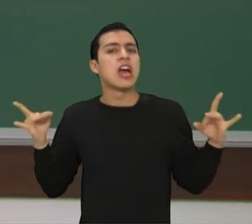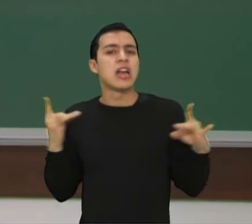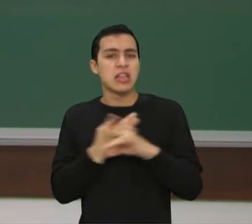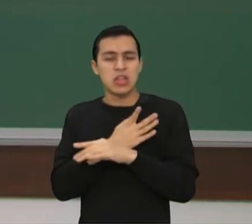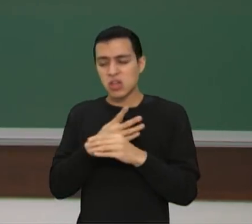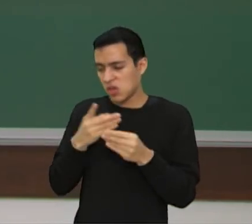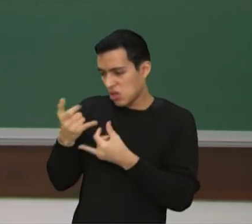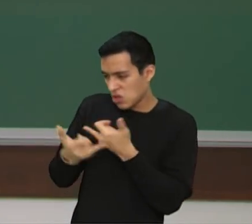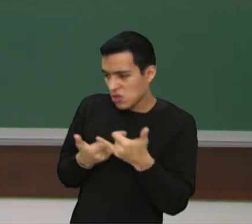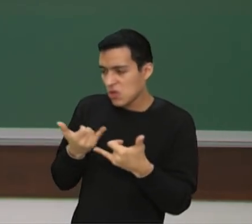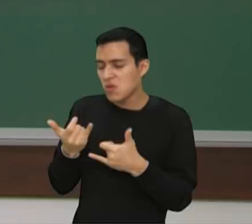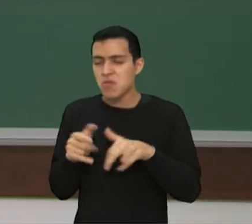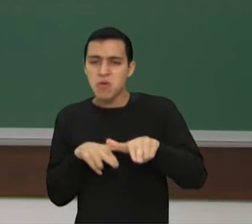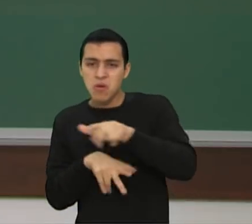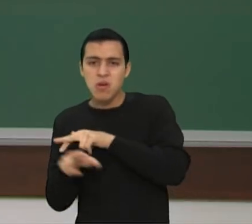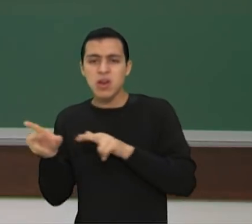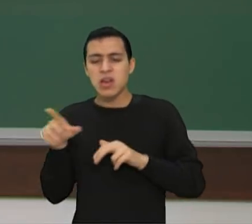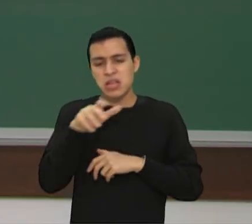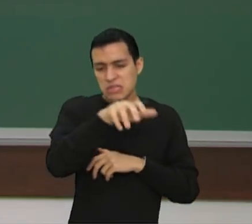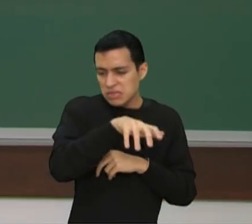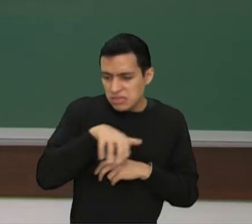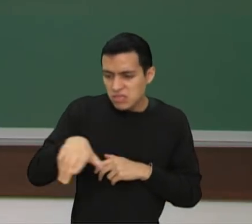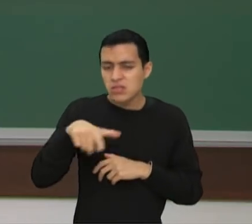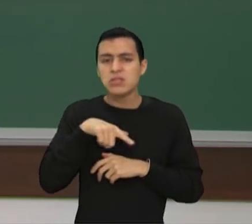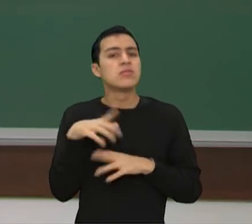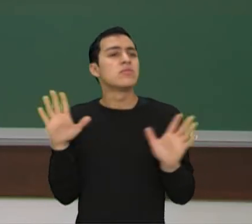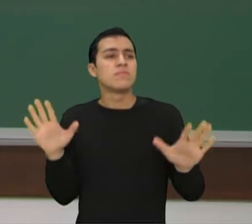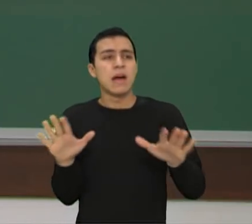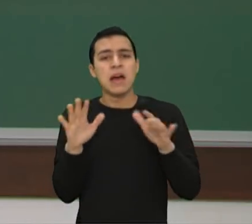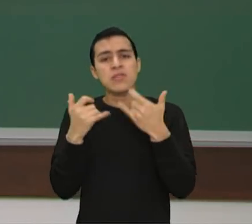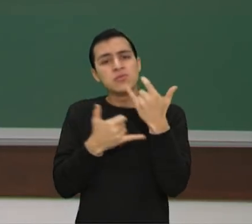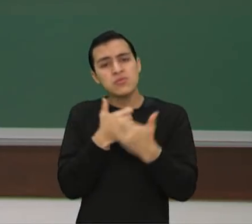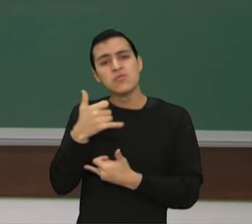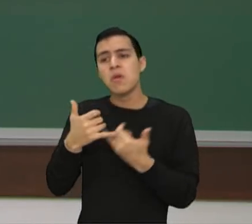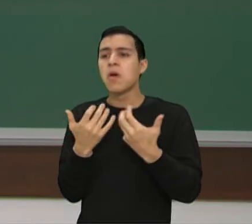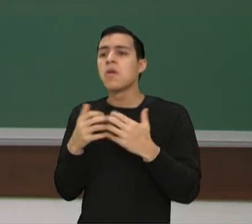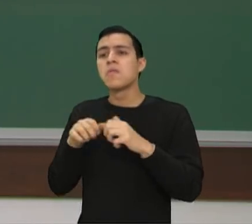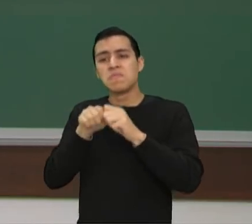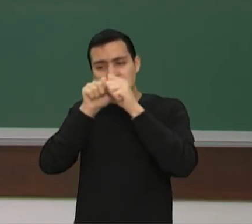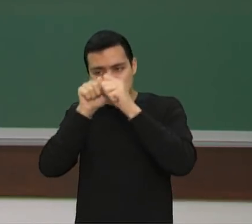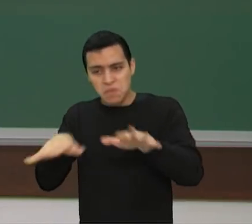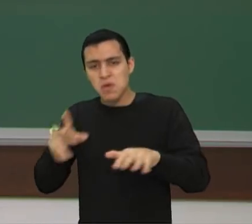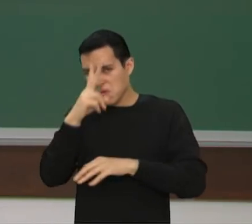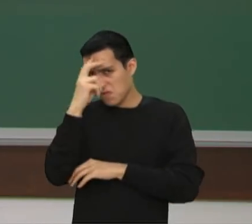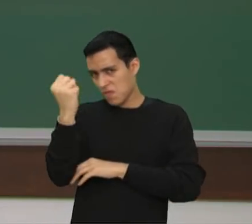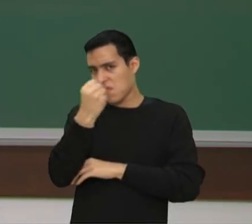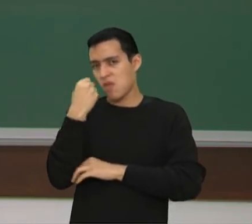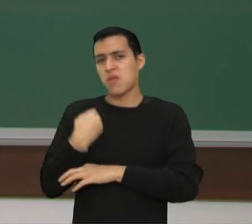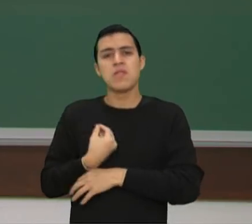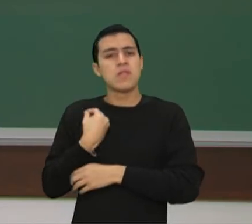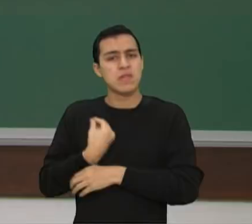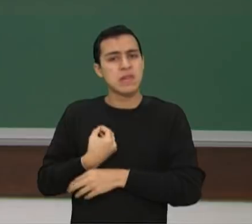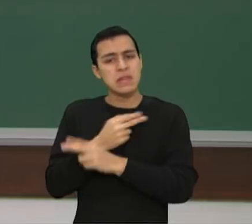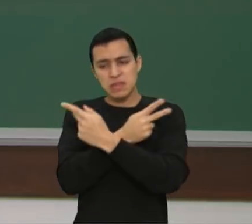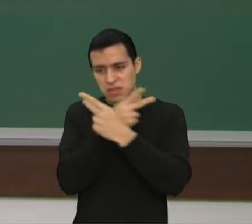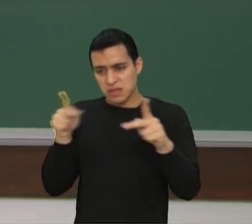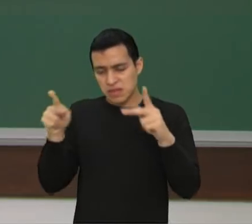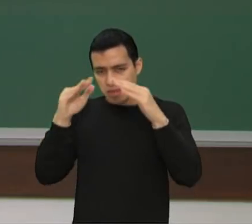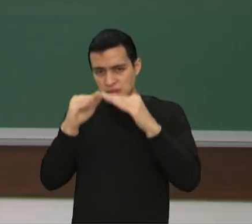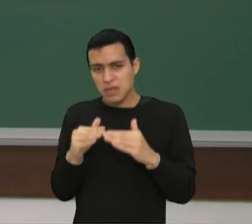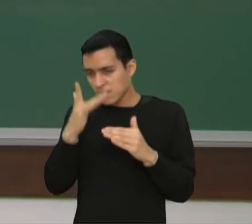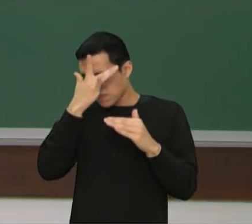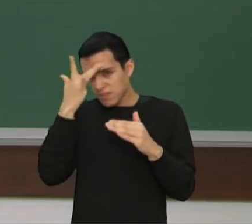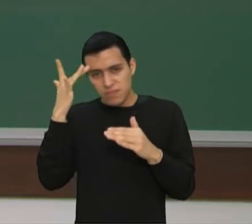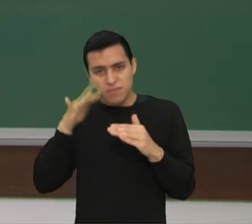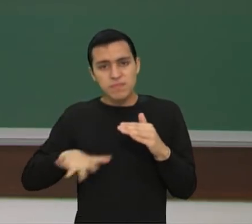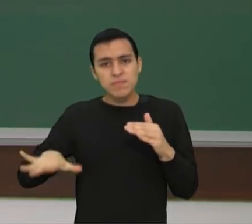os jogos. Cada jogo em sua região, mas os jogos eram bem predominantes na vida dos habitantes que ali estavam,